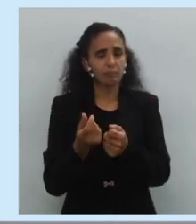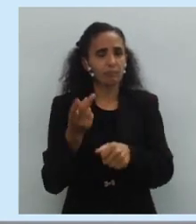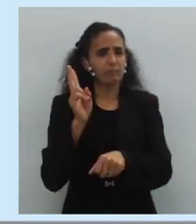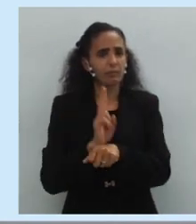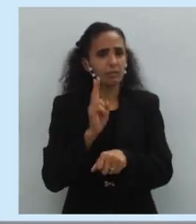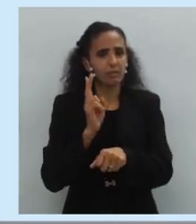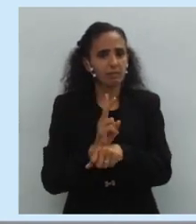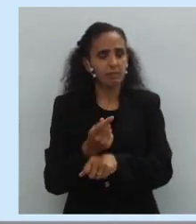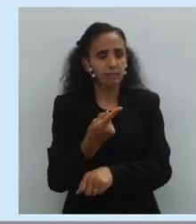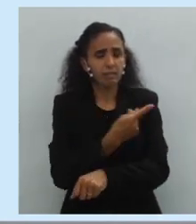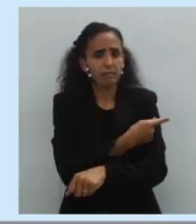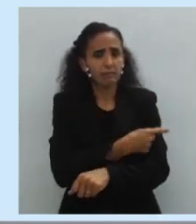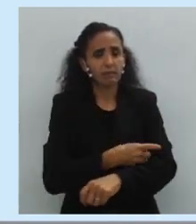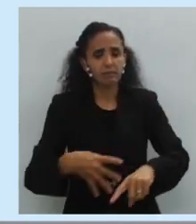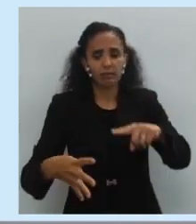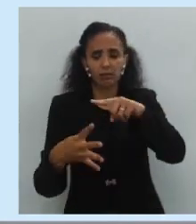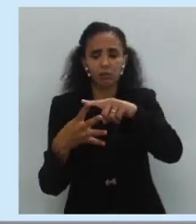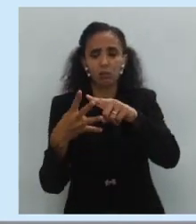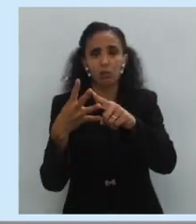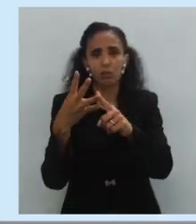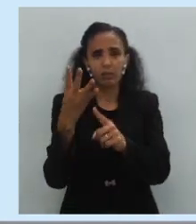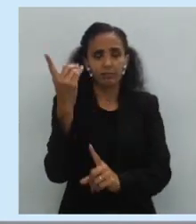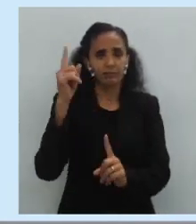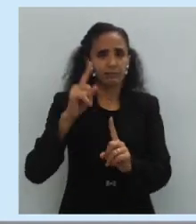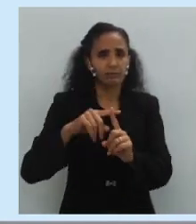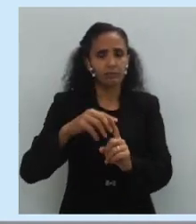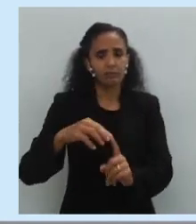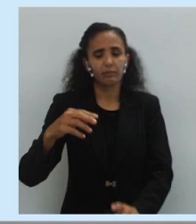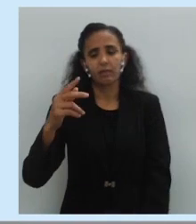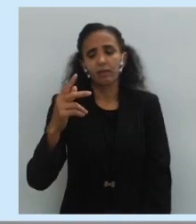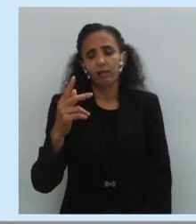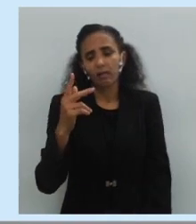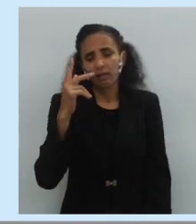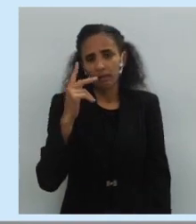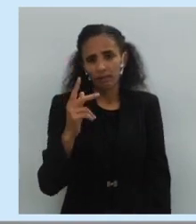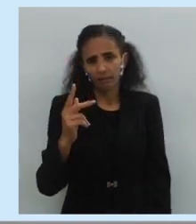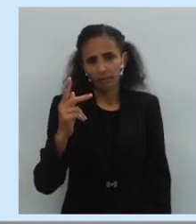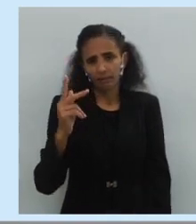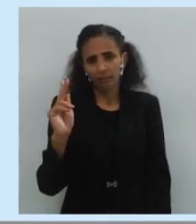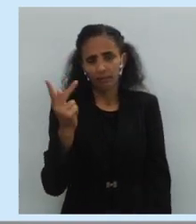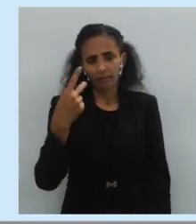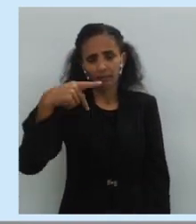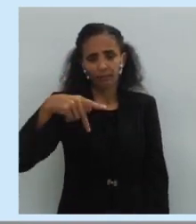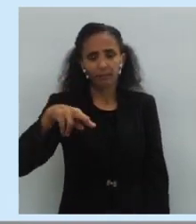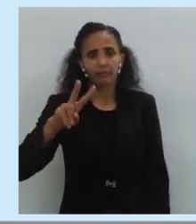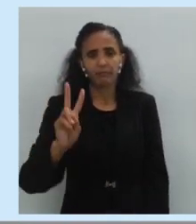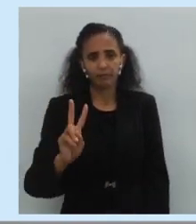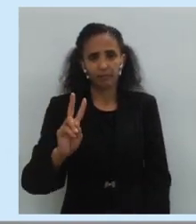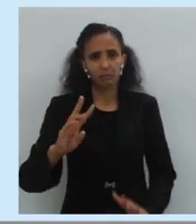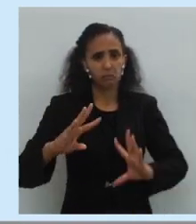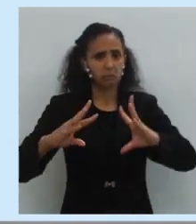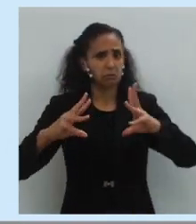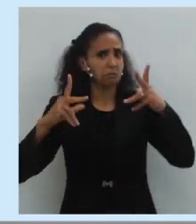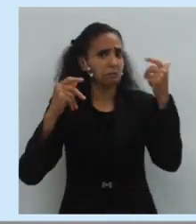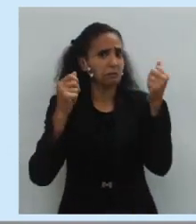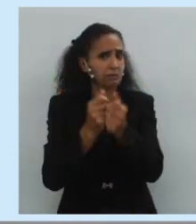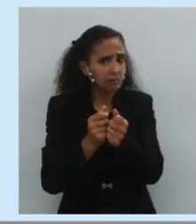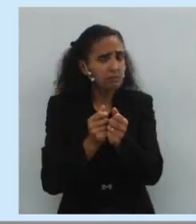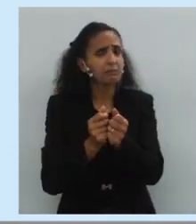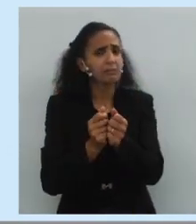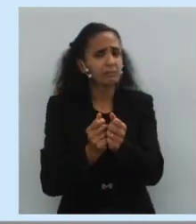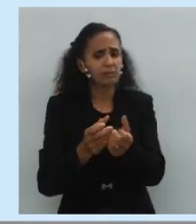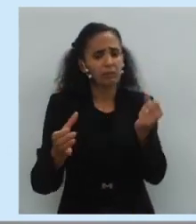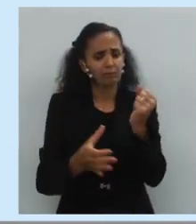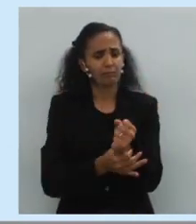a vacina ela vai proteger contra 4 tipos de HPV, o 6, o 11, o 16